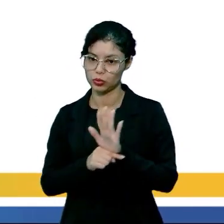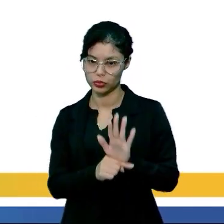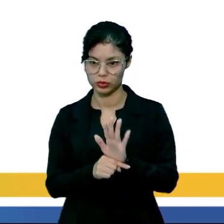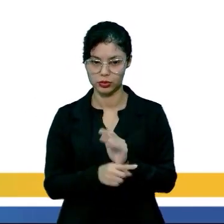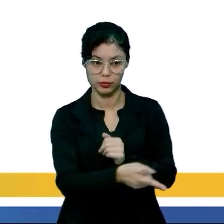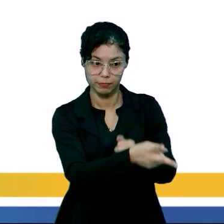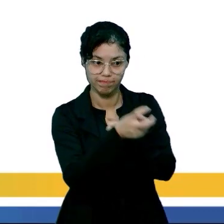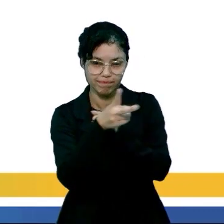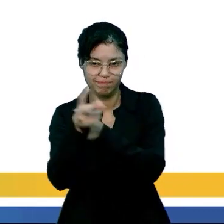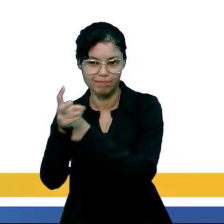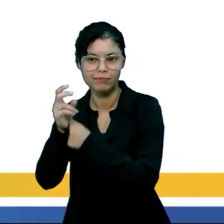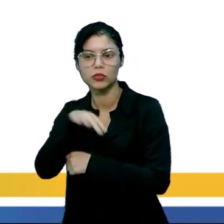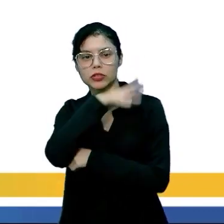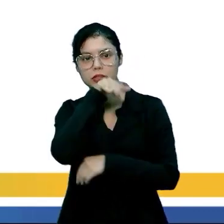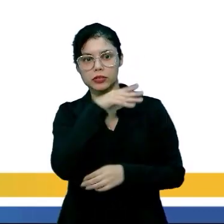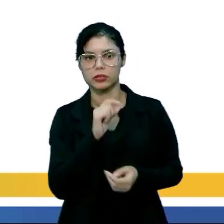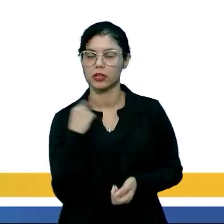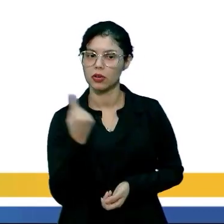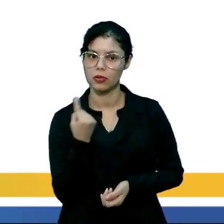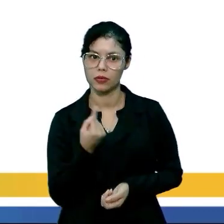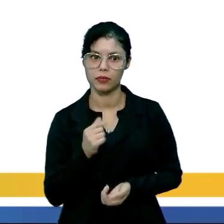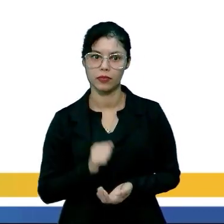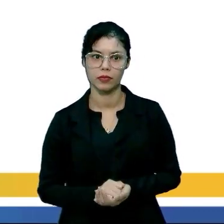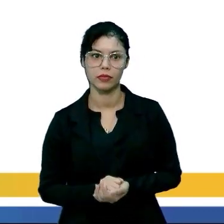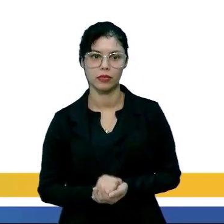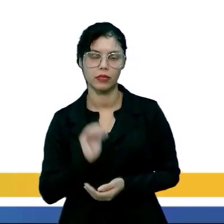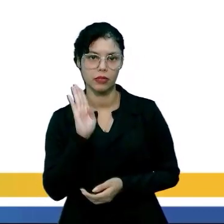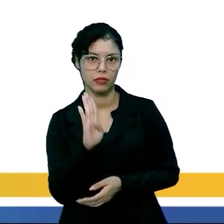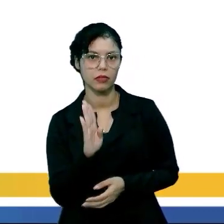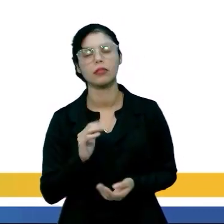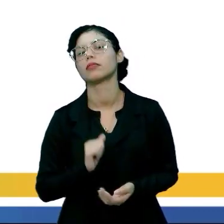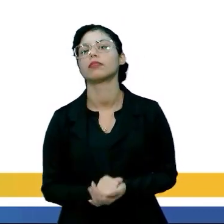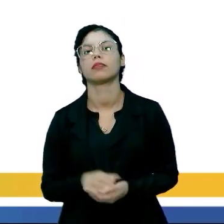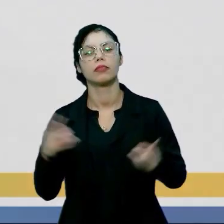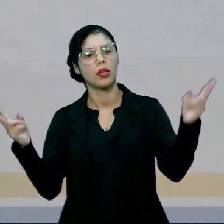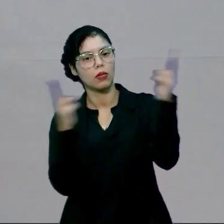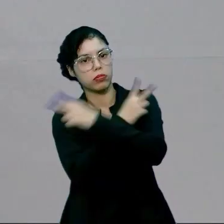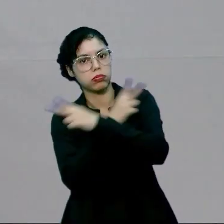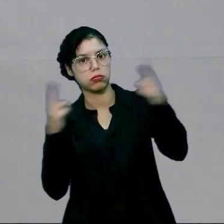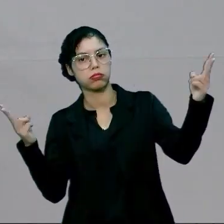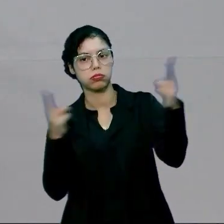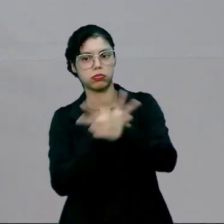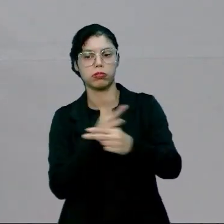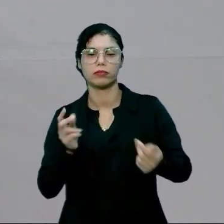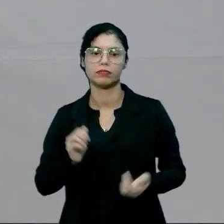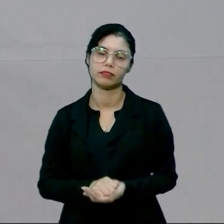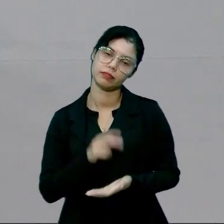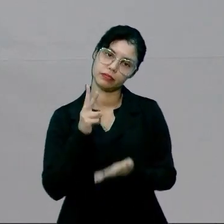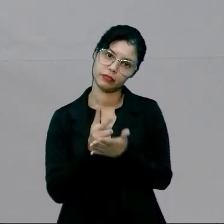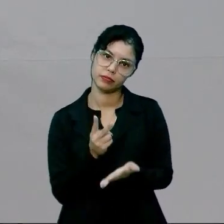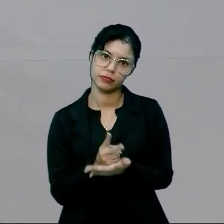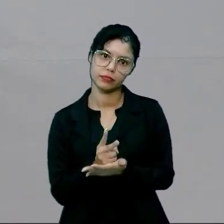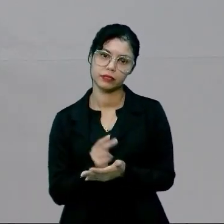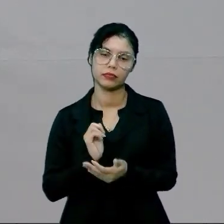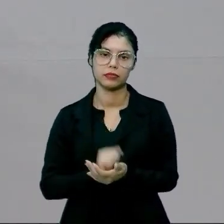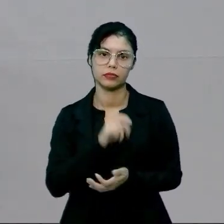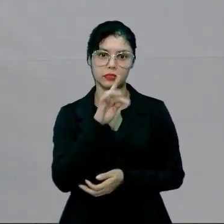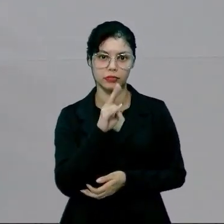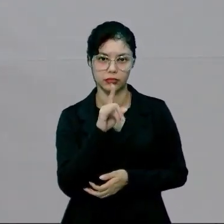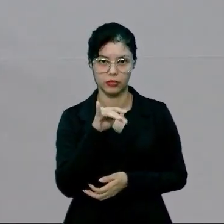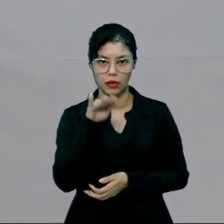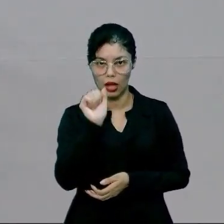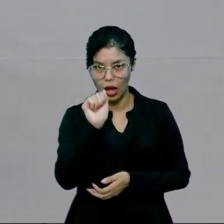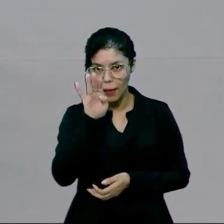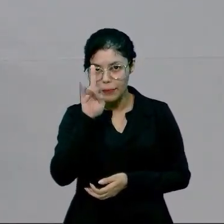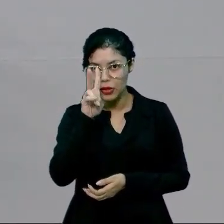está atraindo os animais. Então a única alternativa que vai é o vento, tá? Então, o vento seria um agente